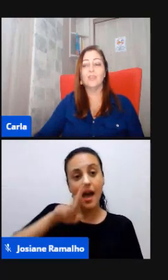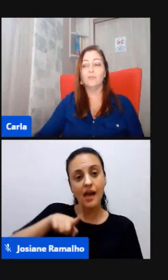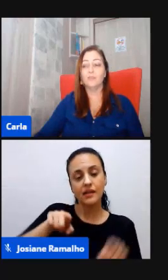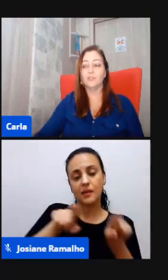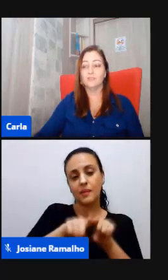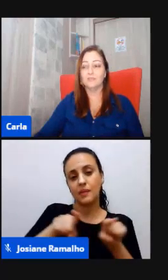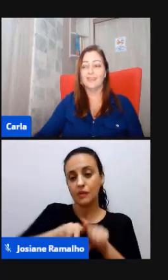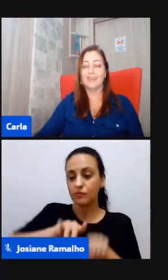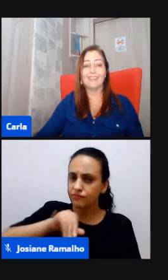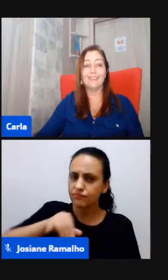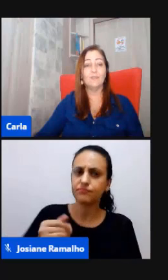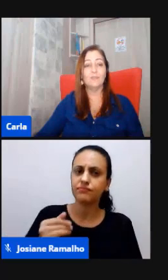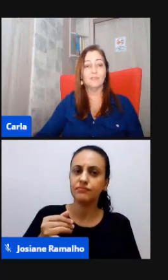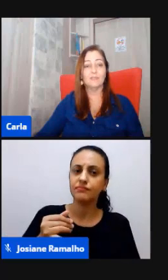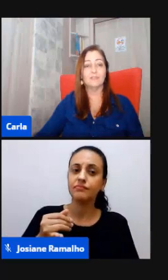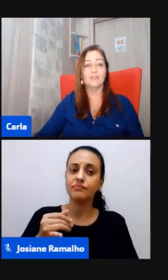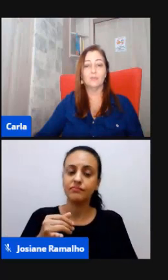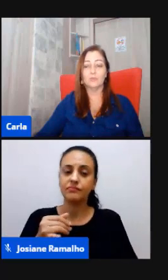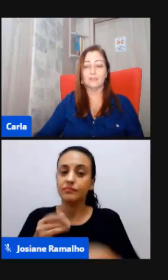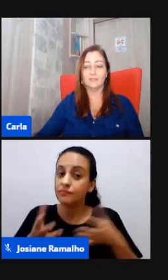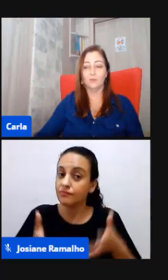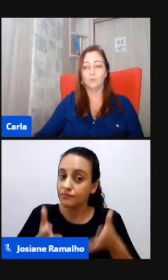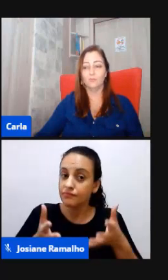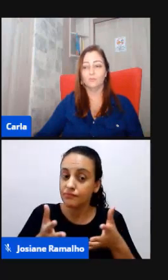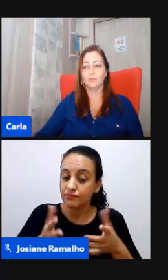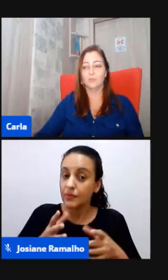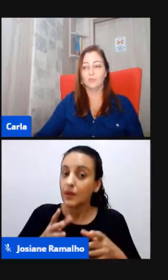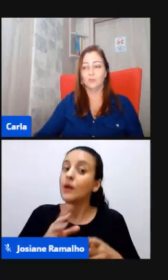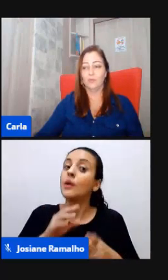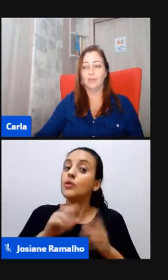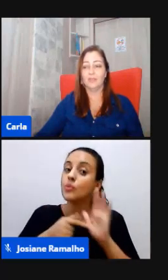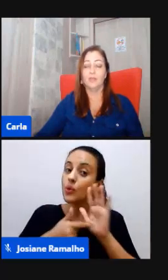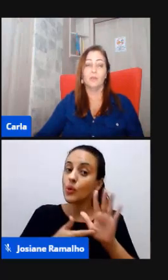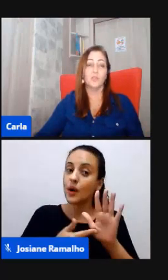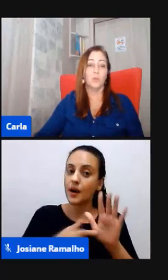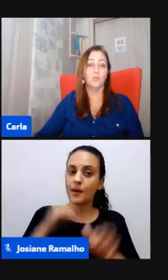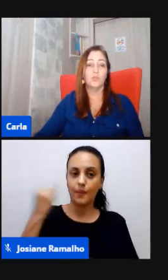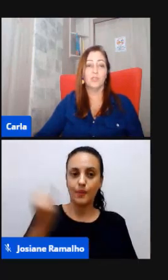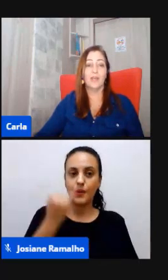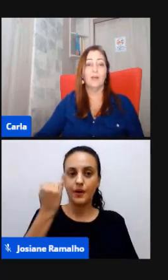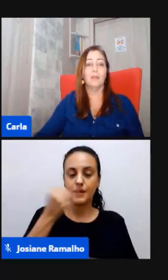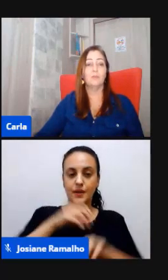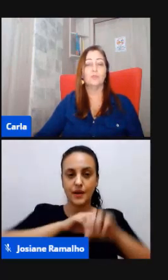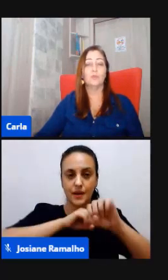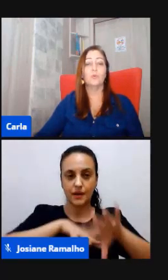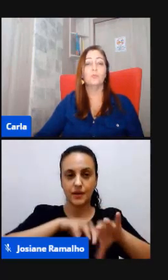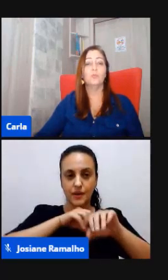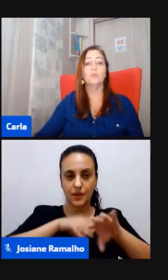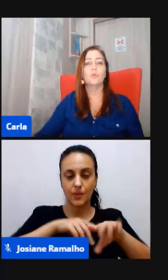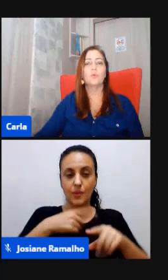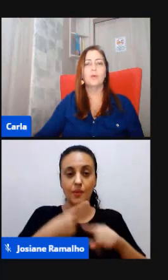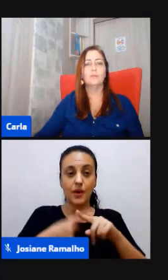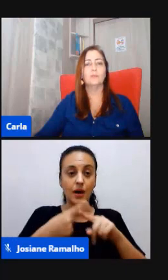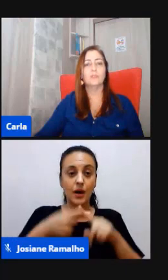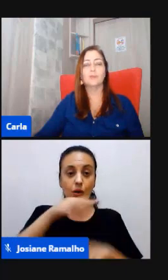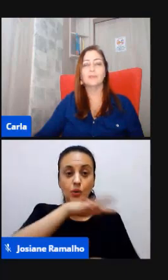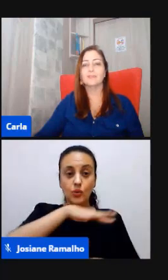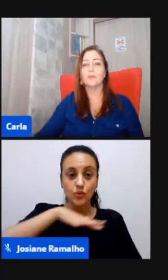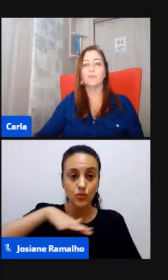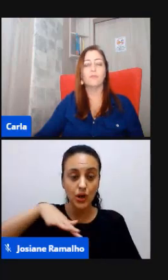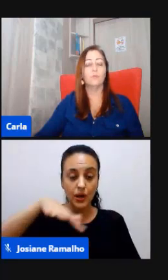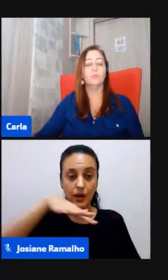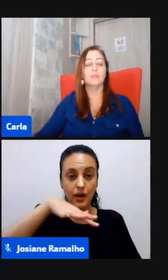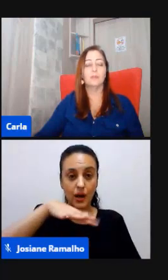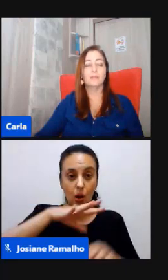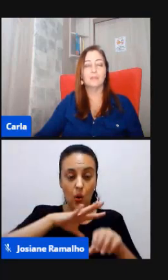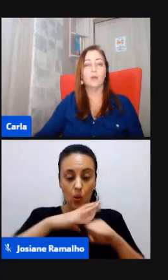de enfatizar a relevância da educação, não é? Porque, de modo geral, ela mostrou para o mundo o quanto a educação